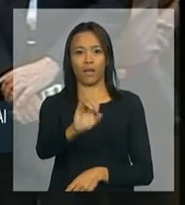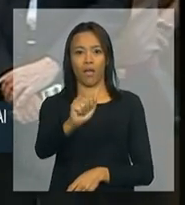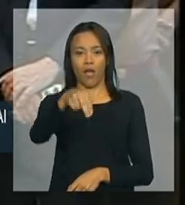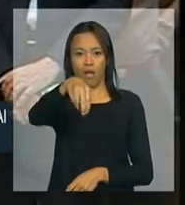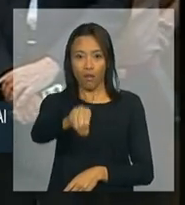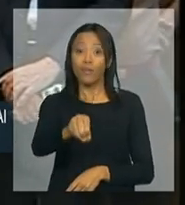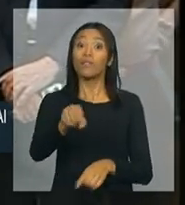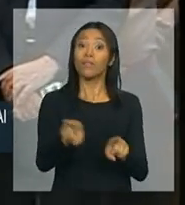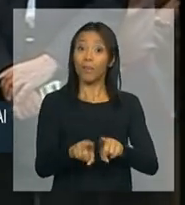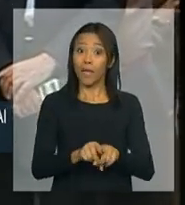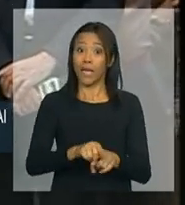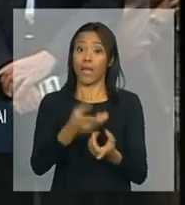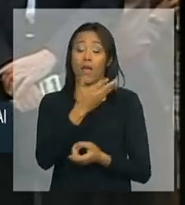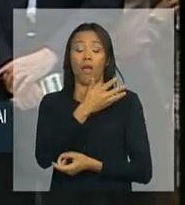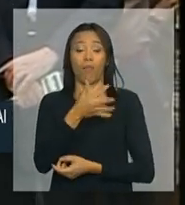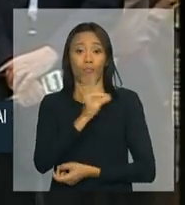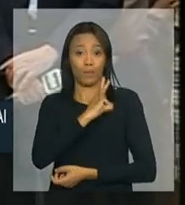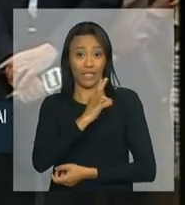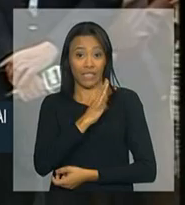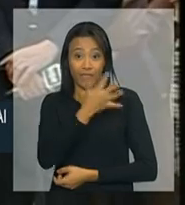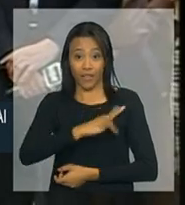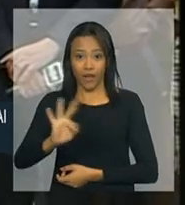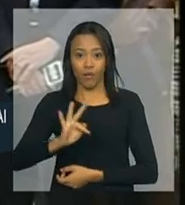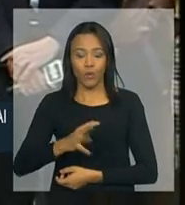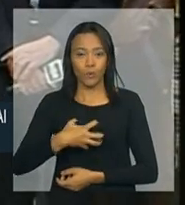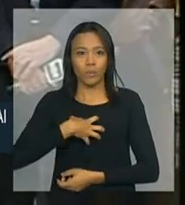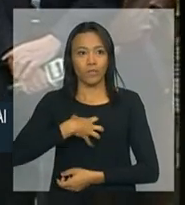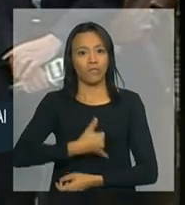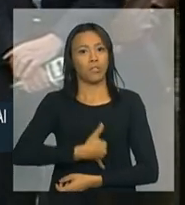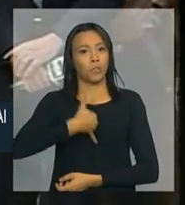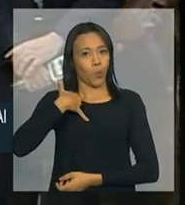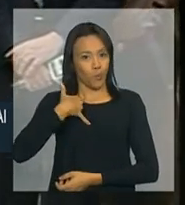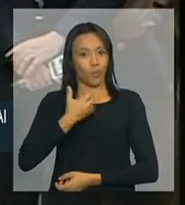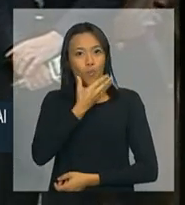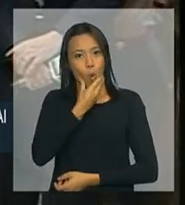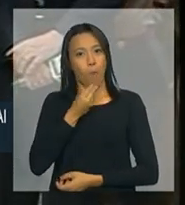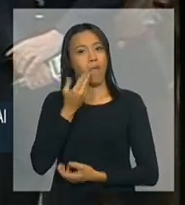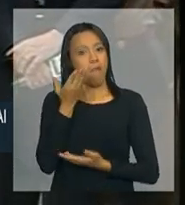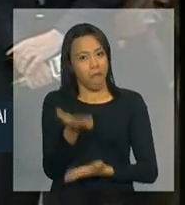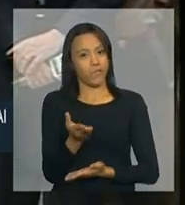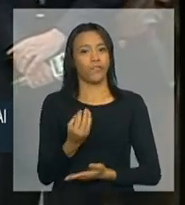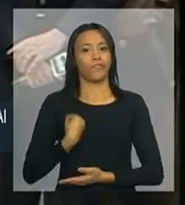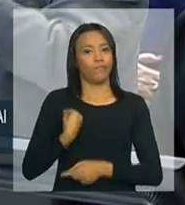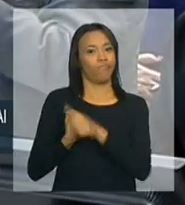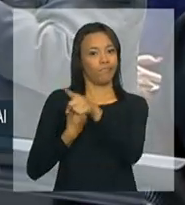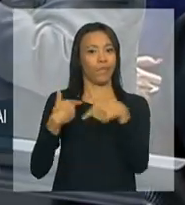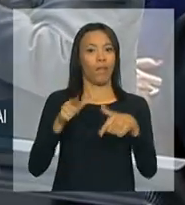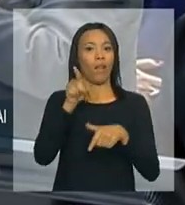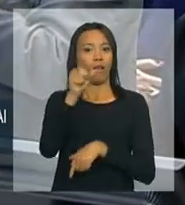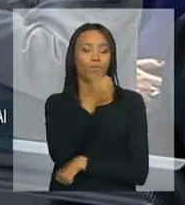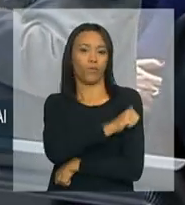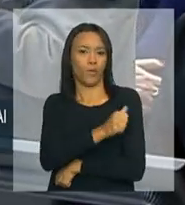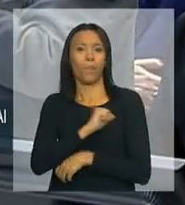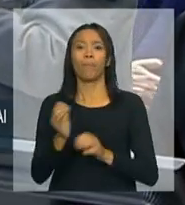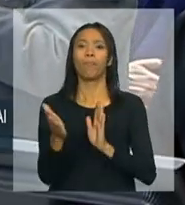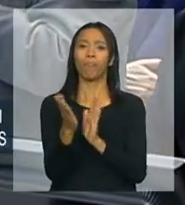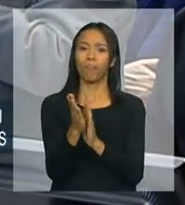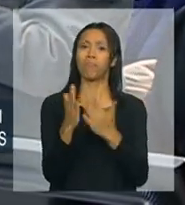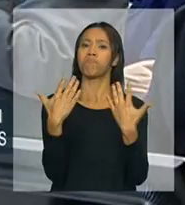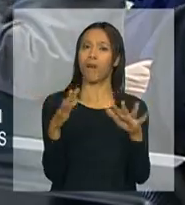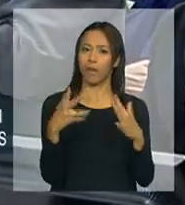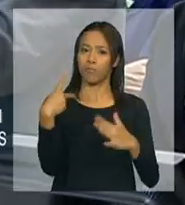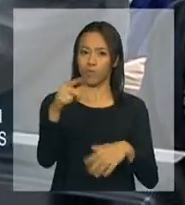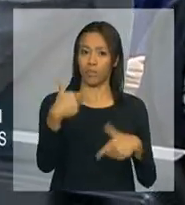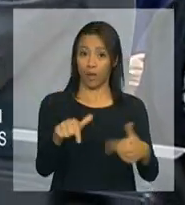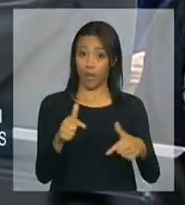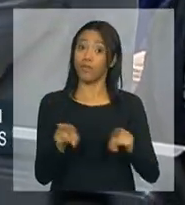Polícia Federal tem muito orgulho de ter um homem como esse aí no Rio de Janeiro. Mariano, parabéns pelo trabalho brilhante que você está fazendo. Eu quero agradecer